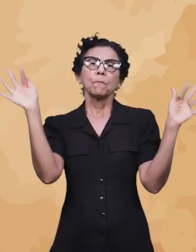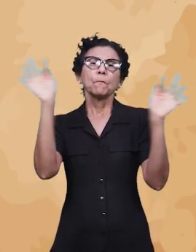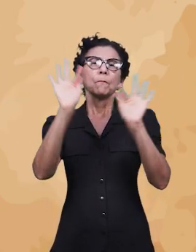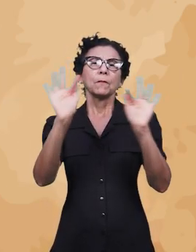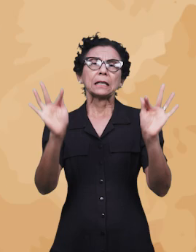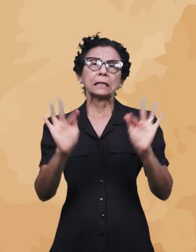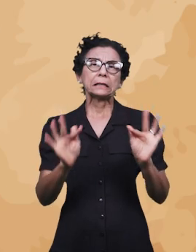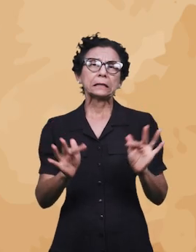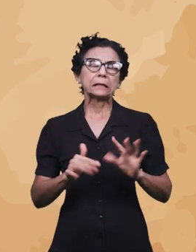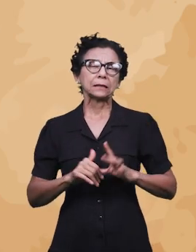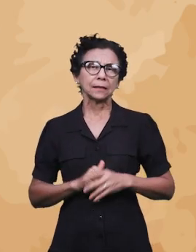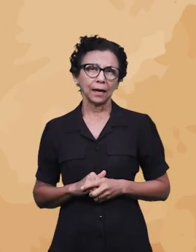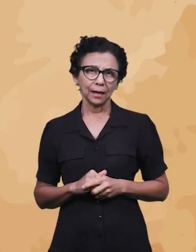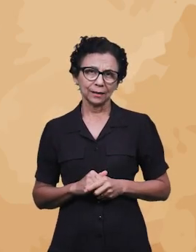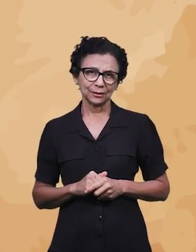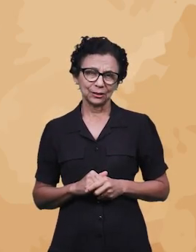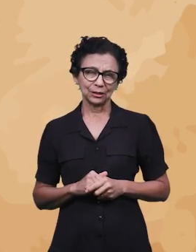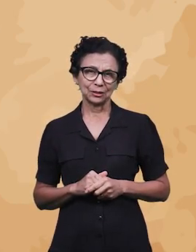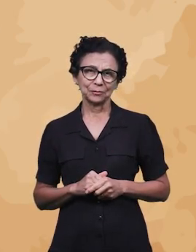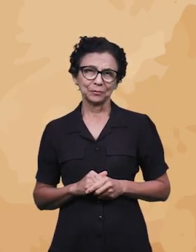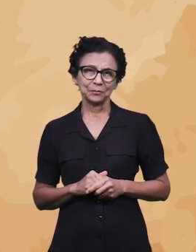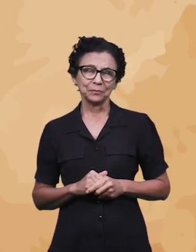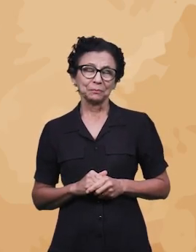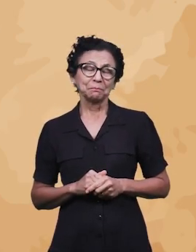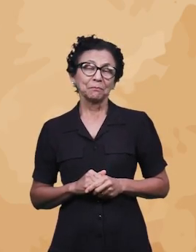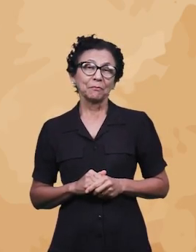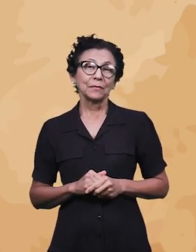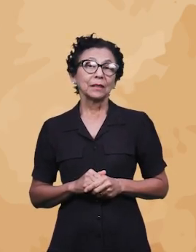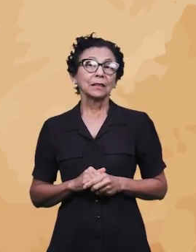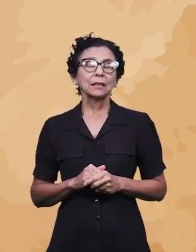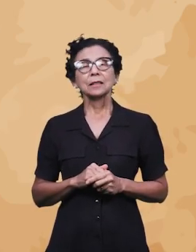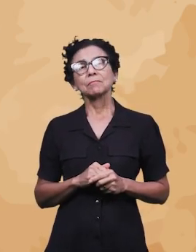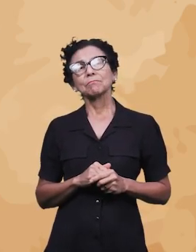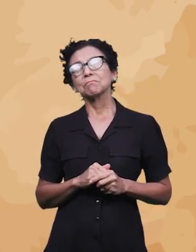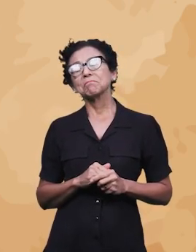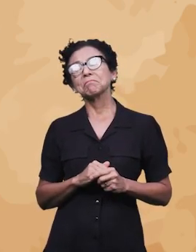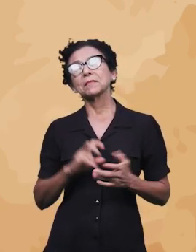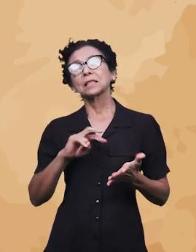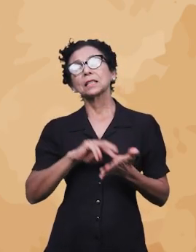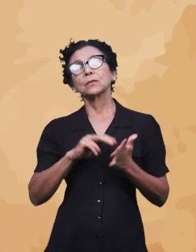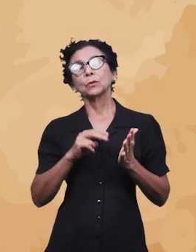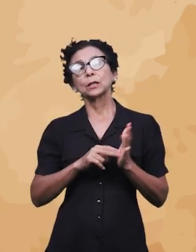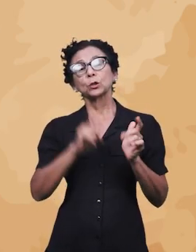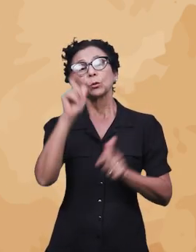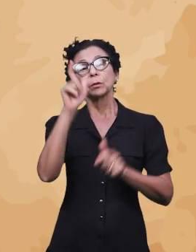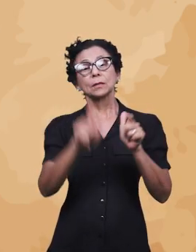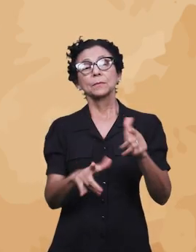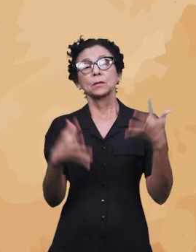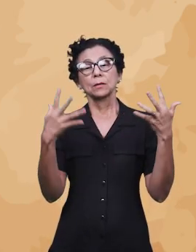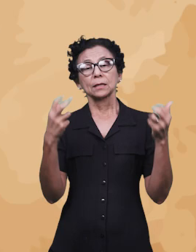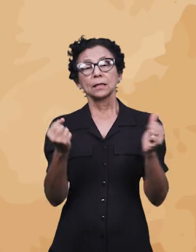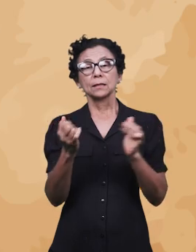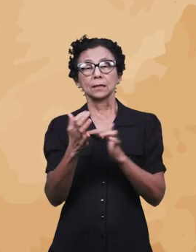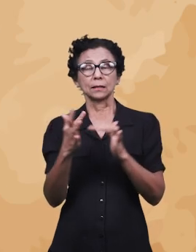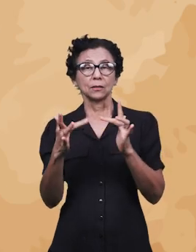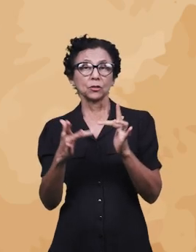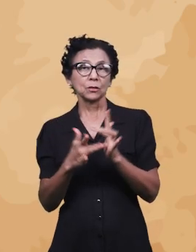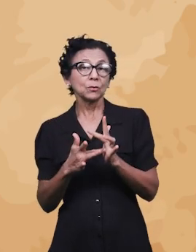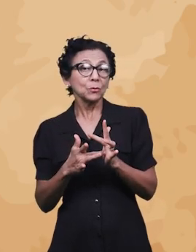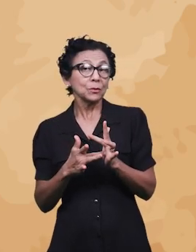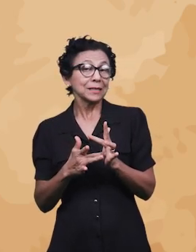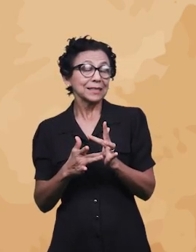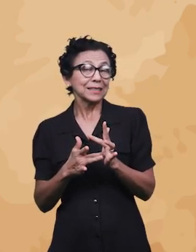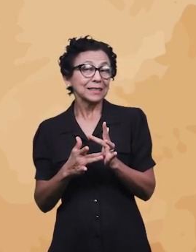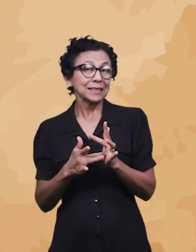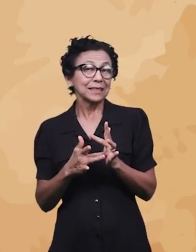que são dados por Deus a quem aceita Jesus como Salvador e anda no caminho dirigido, governado